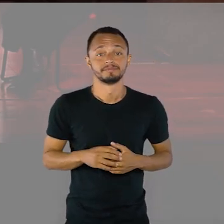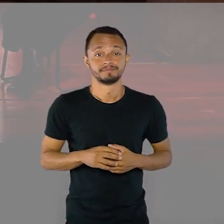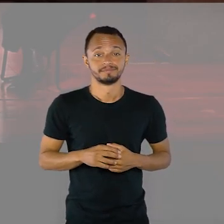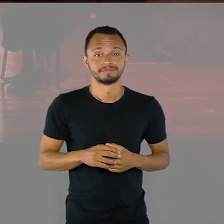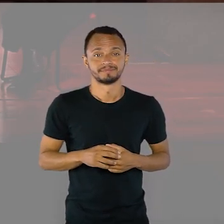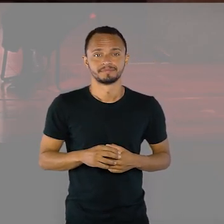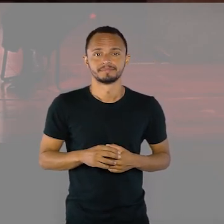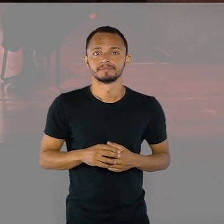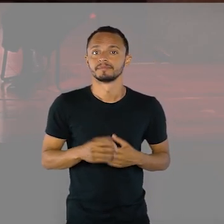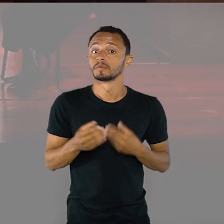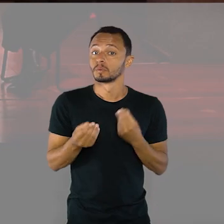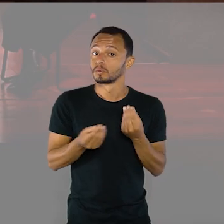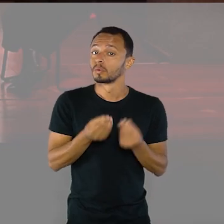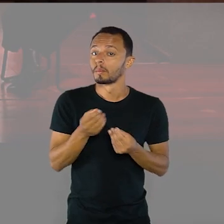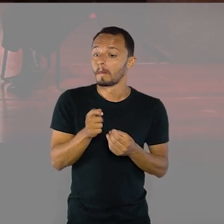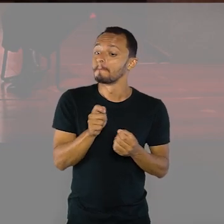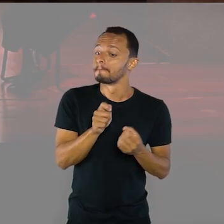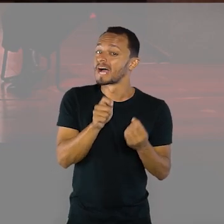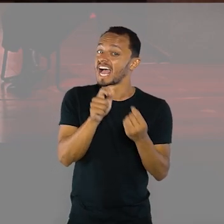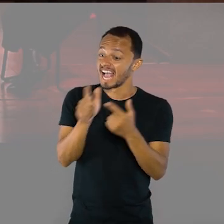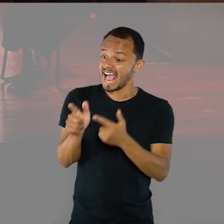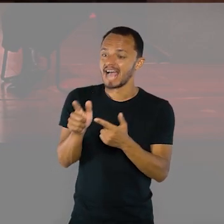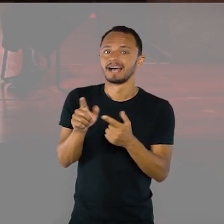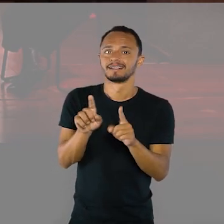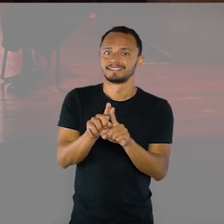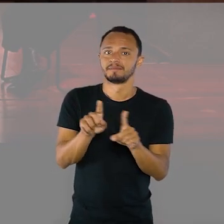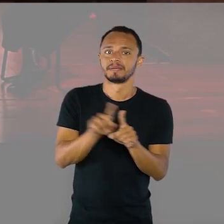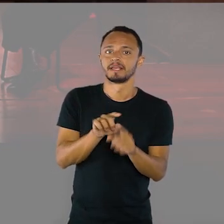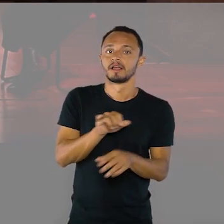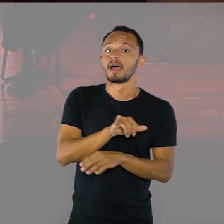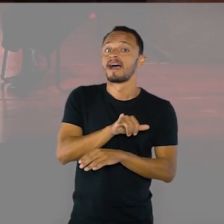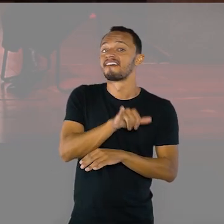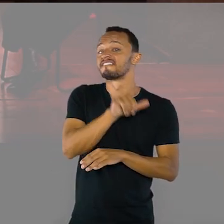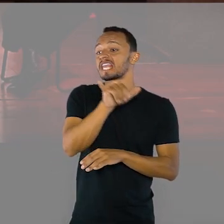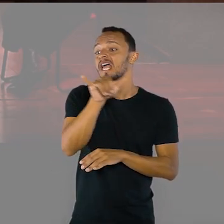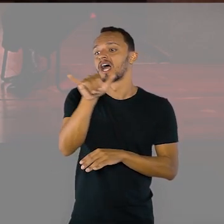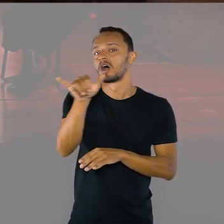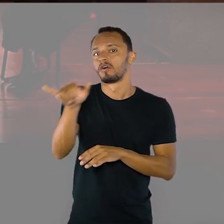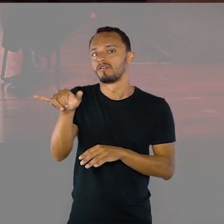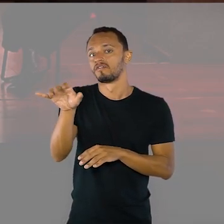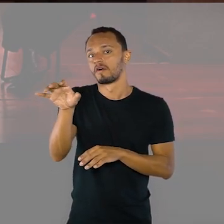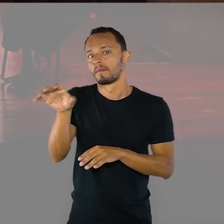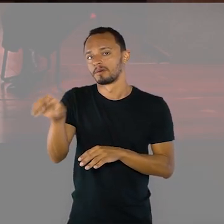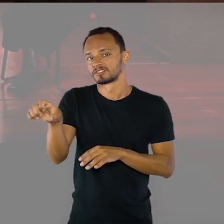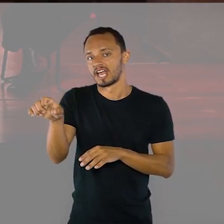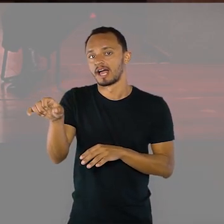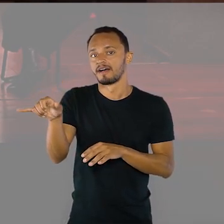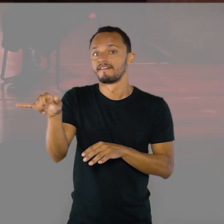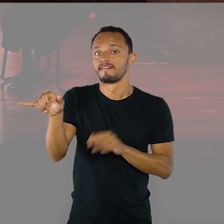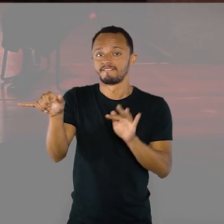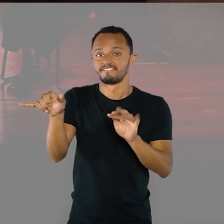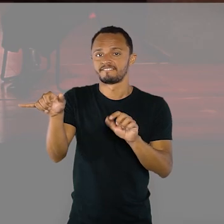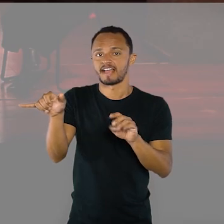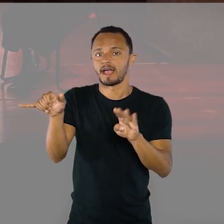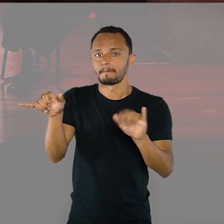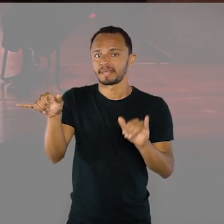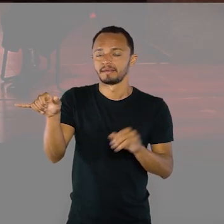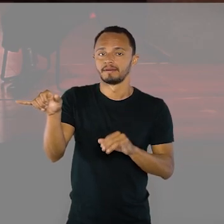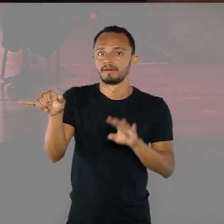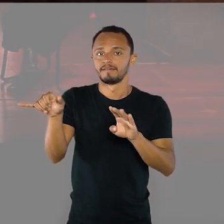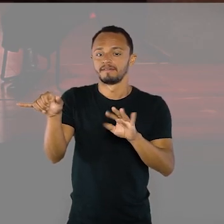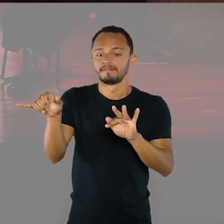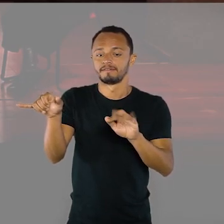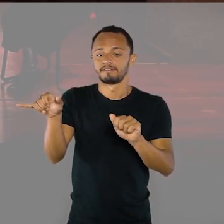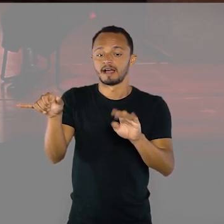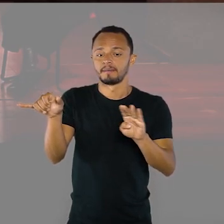E vamos pagar essa conta, porque o avião da FAB foi lá buscar, trouxe para cá, volta para lá e volta